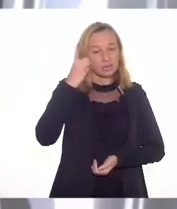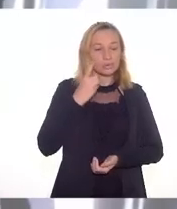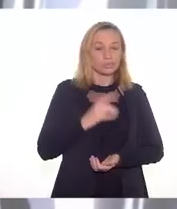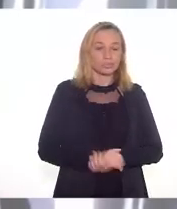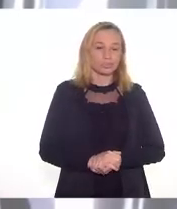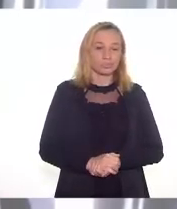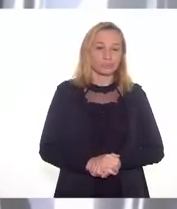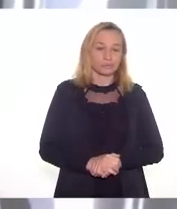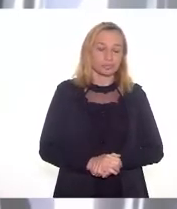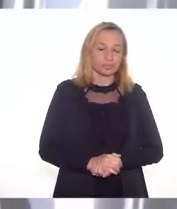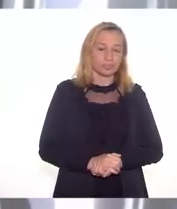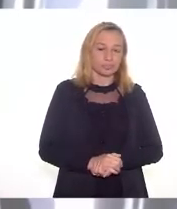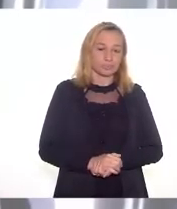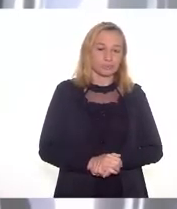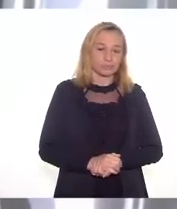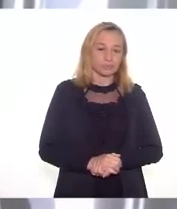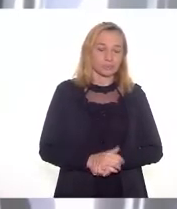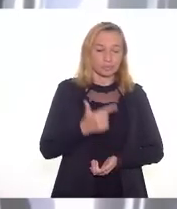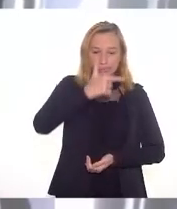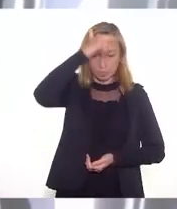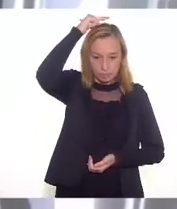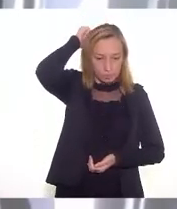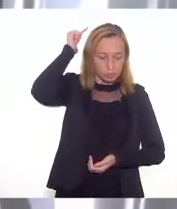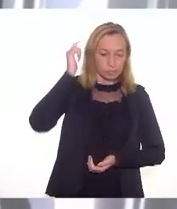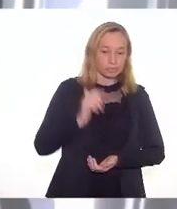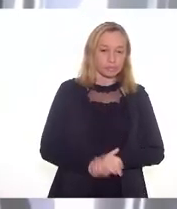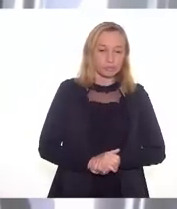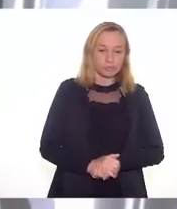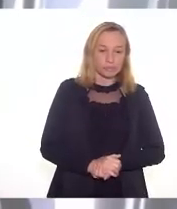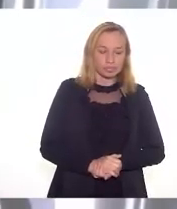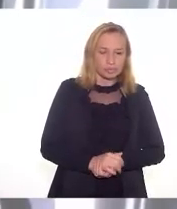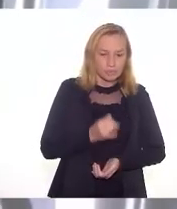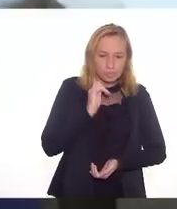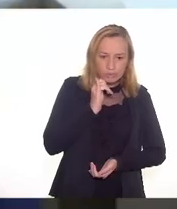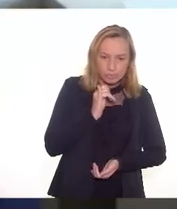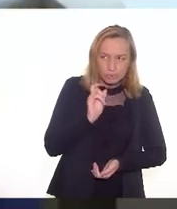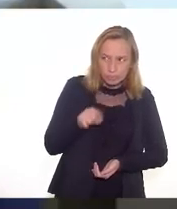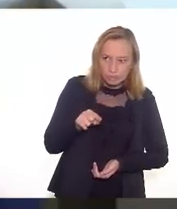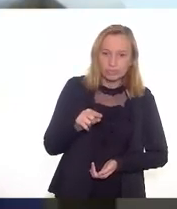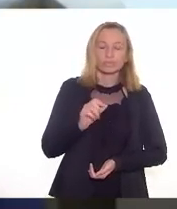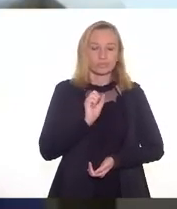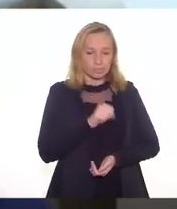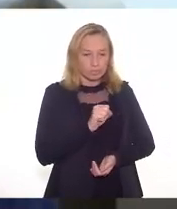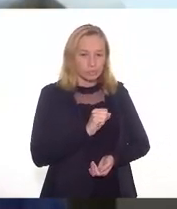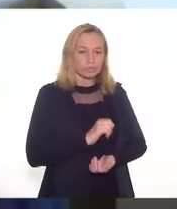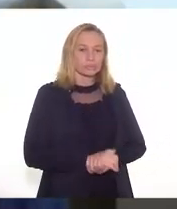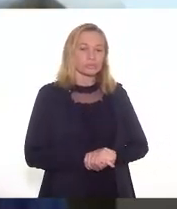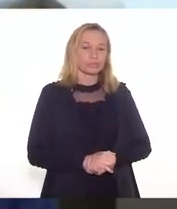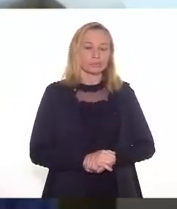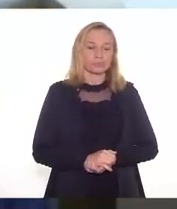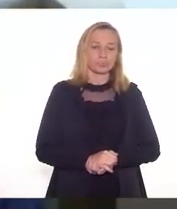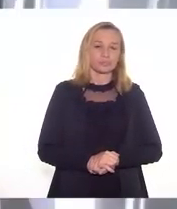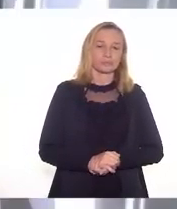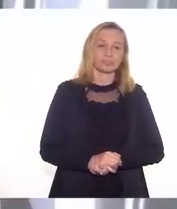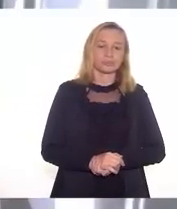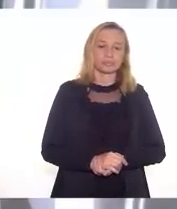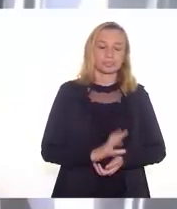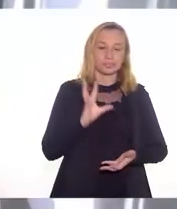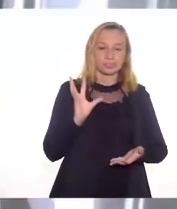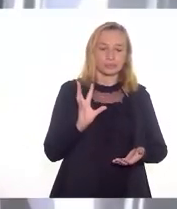o deputado Luiz Paulo, foi Luiz Paulo que é o relator, não é isso? Sim. Acrescentou para